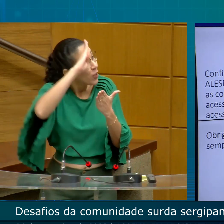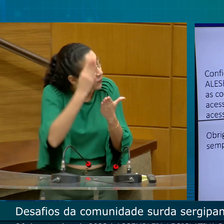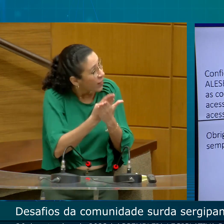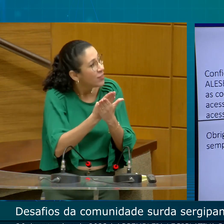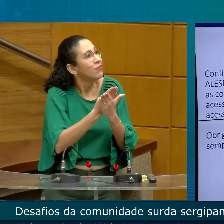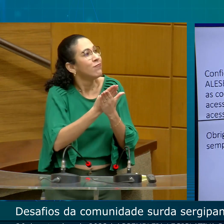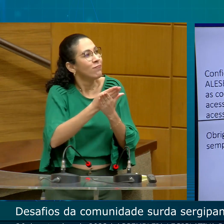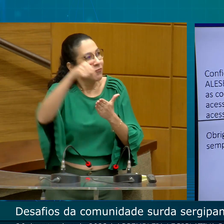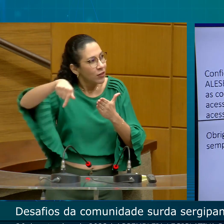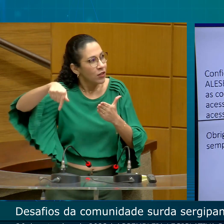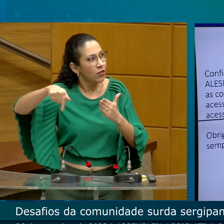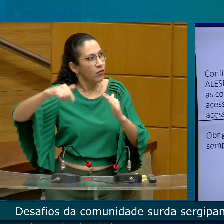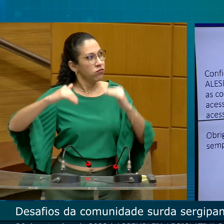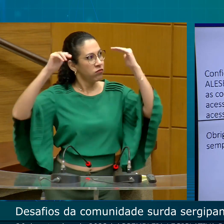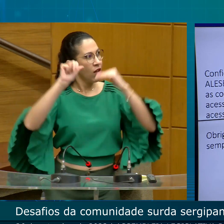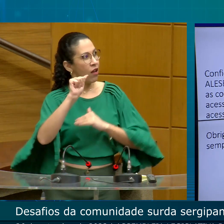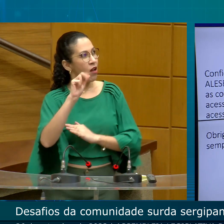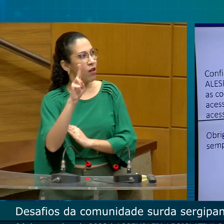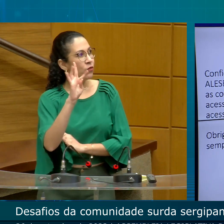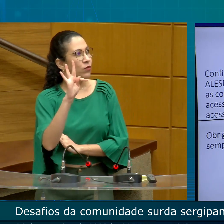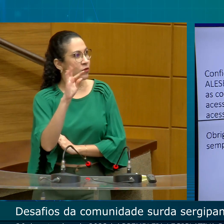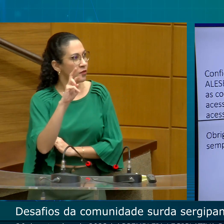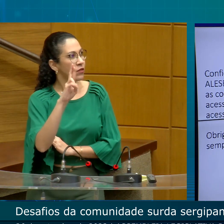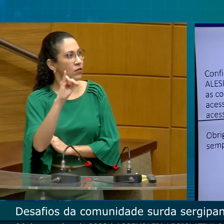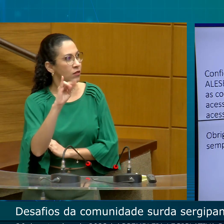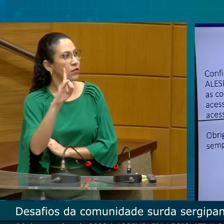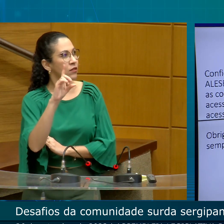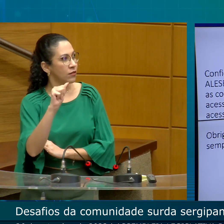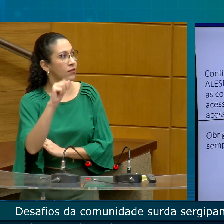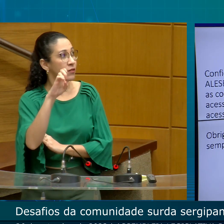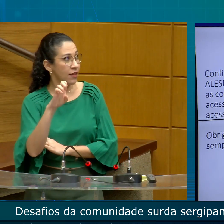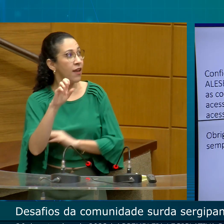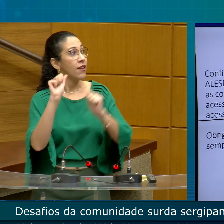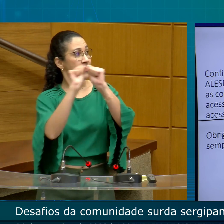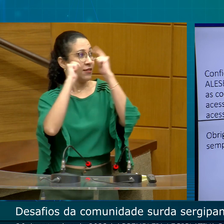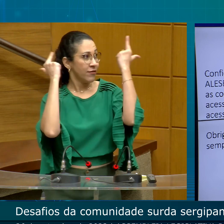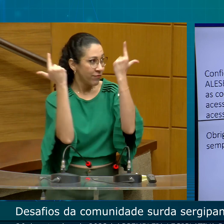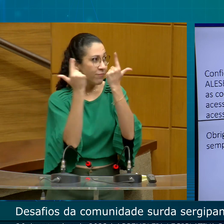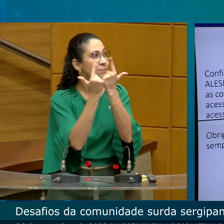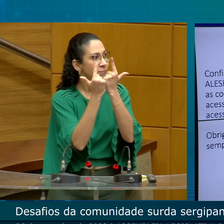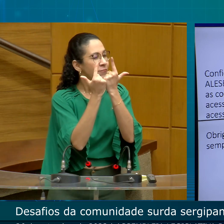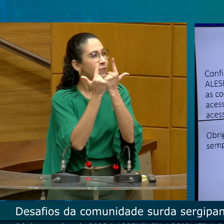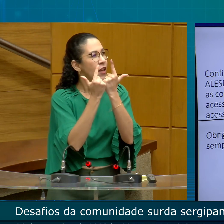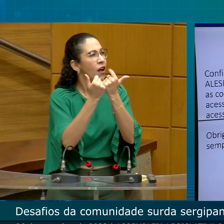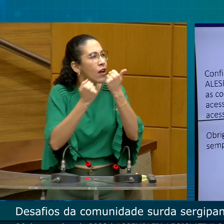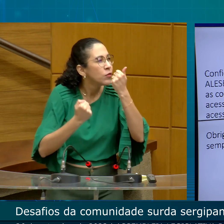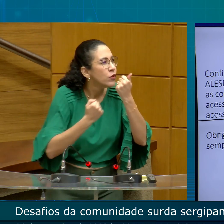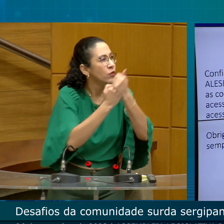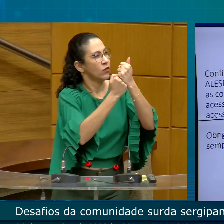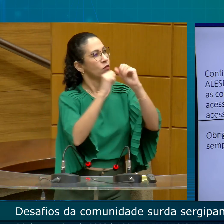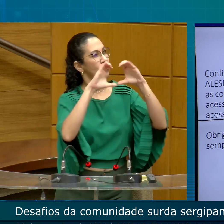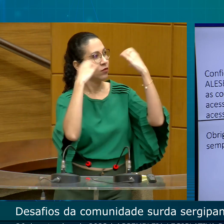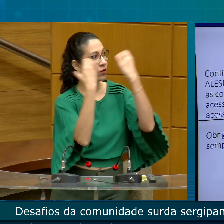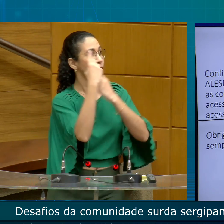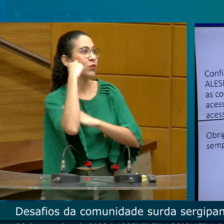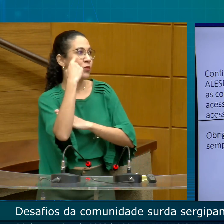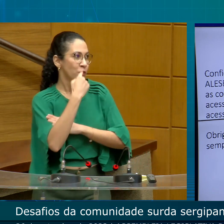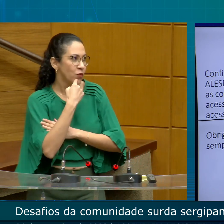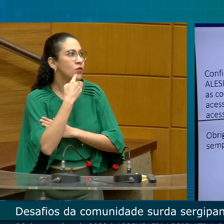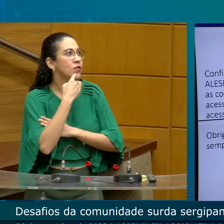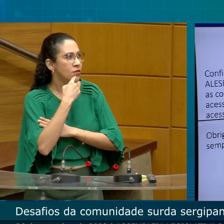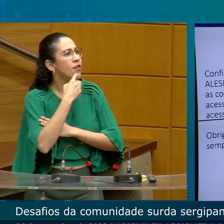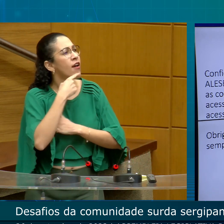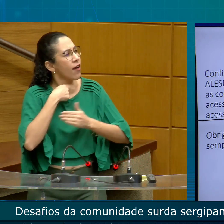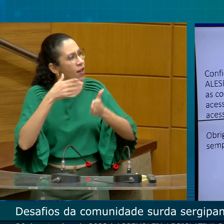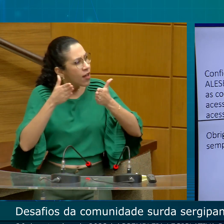Então, por favor, eu torço para que vocês confiem, né, que existe aqui na ALESE um apoio